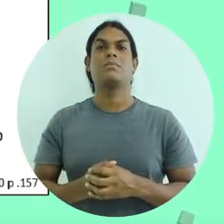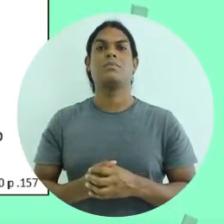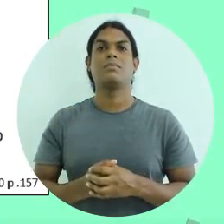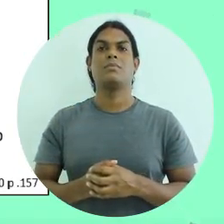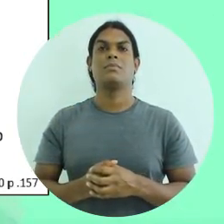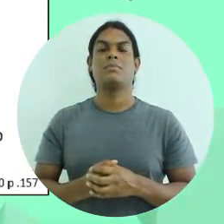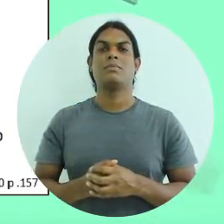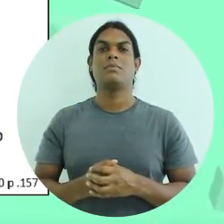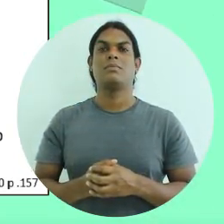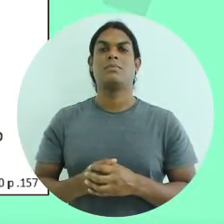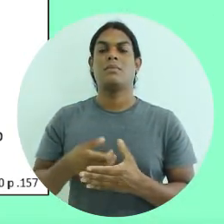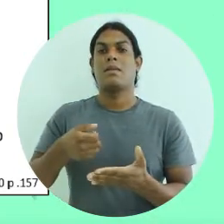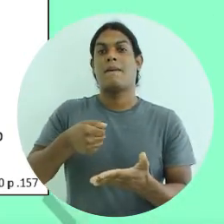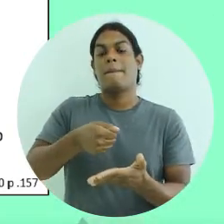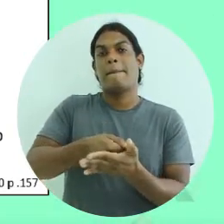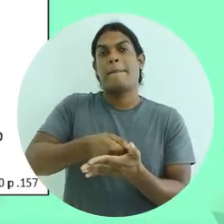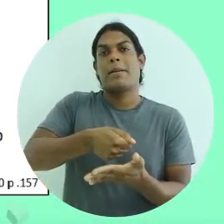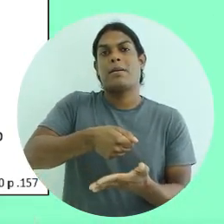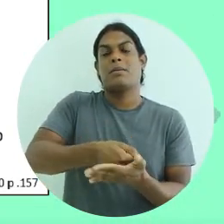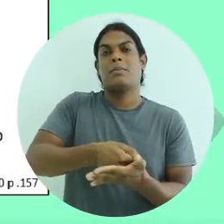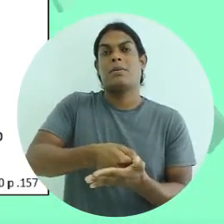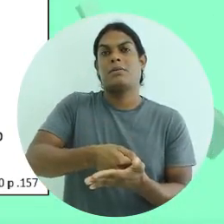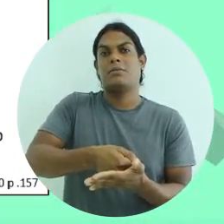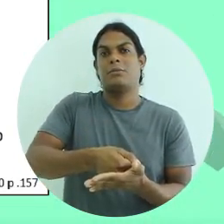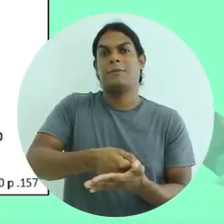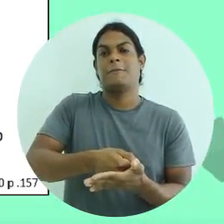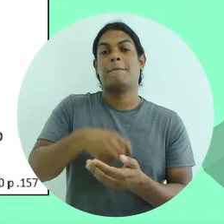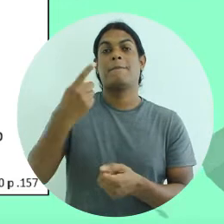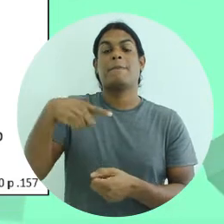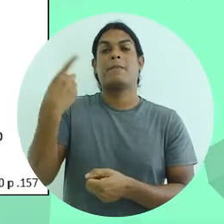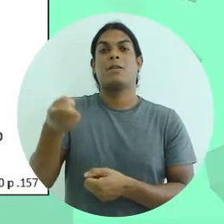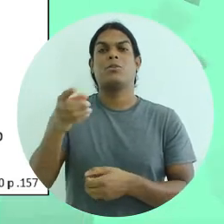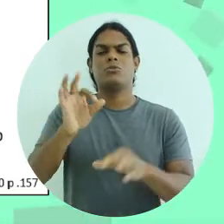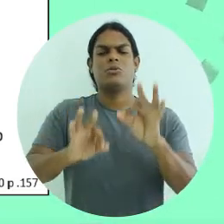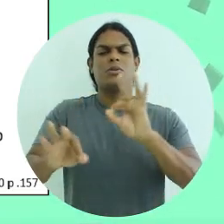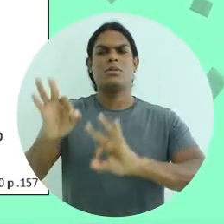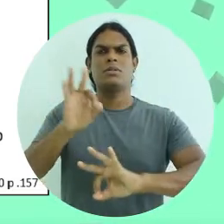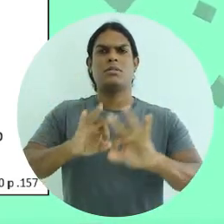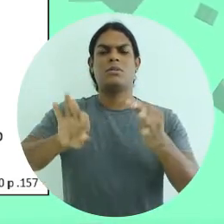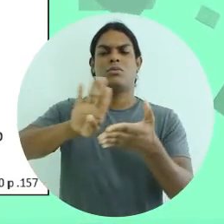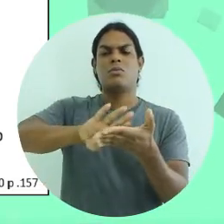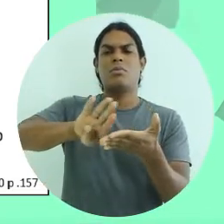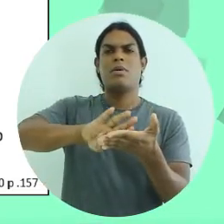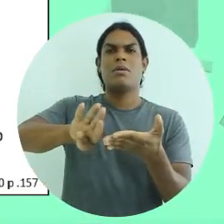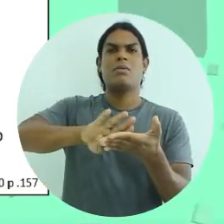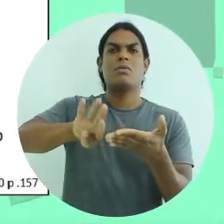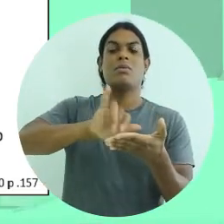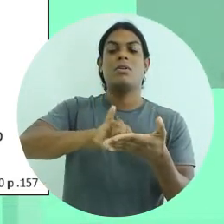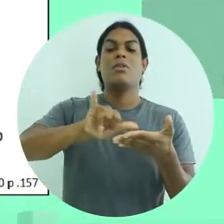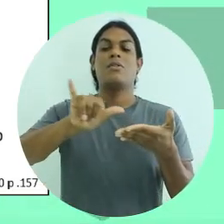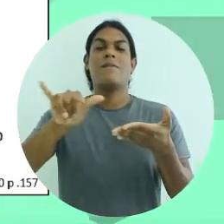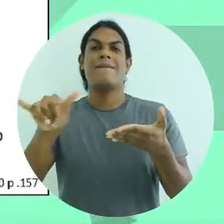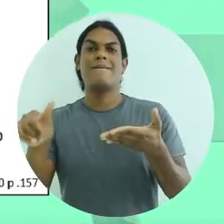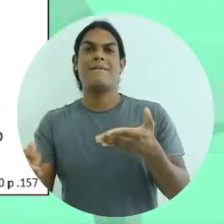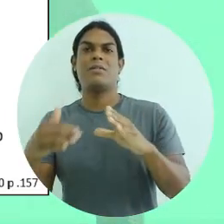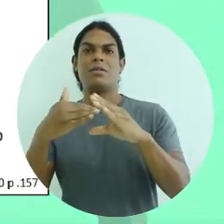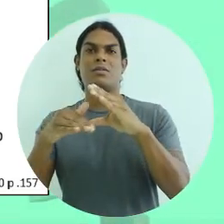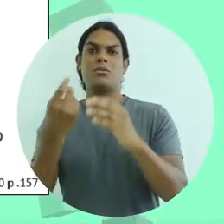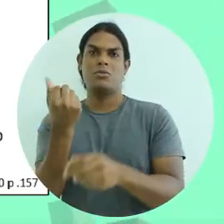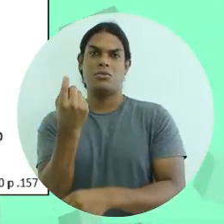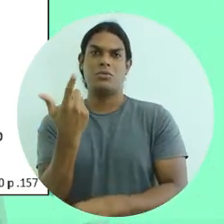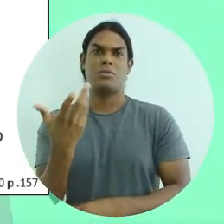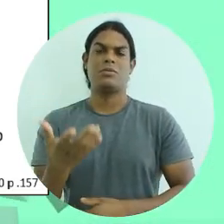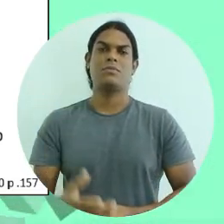pagamento da importação. Então, depois que está tudo prontinho, é que o banco faz realmente essa remessa para o banco do